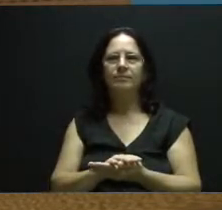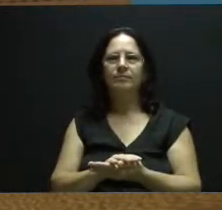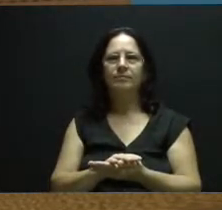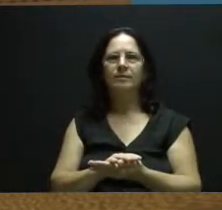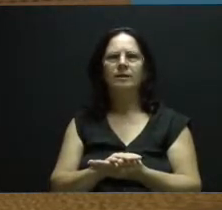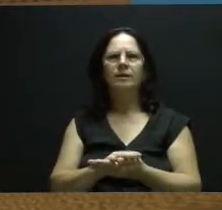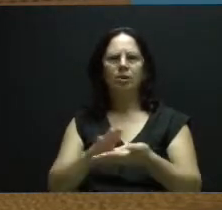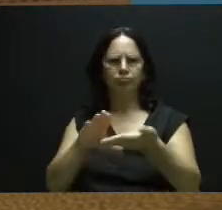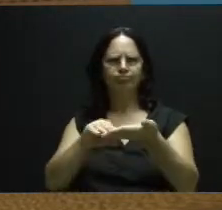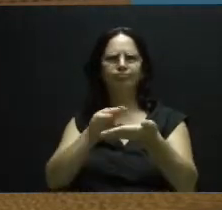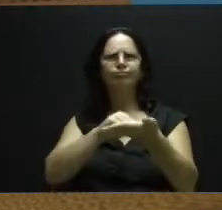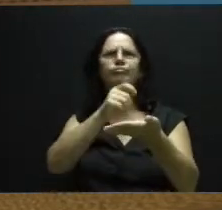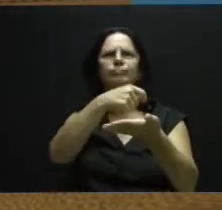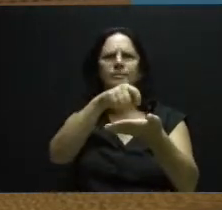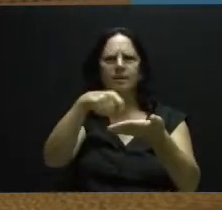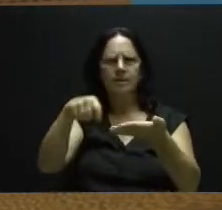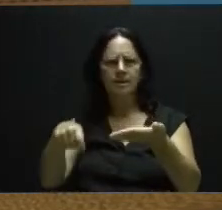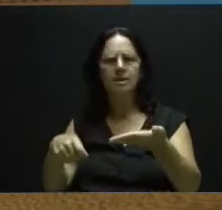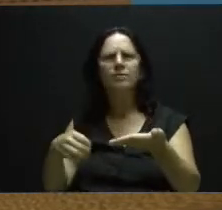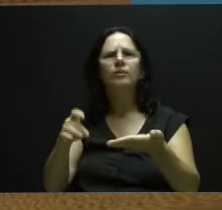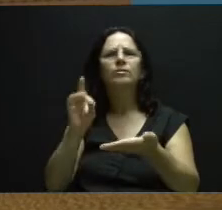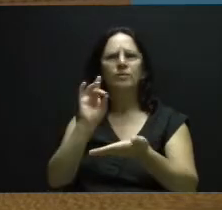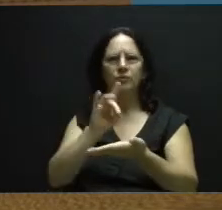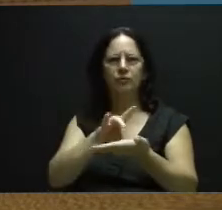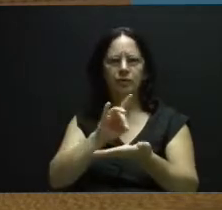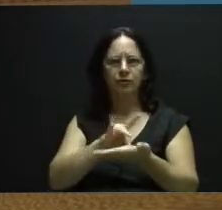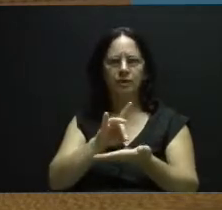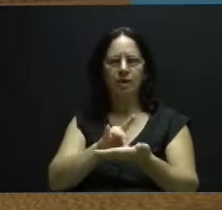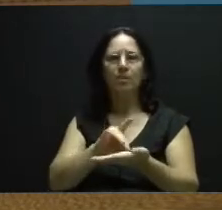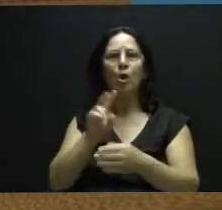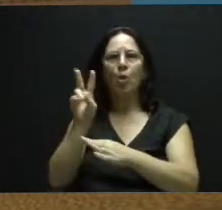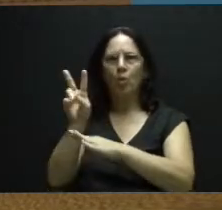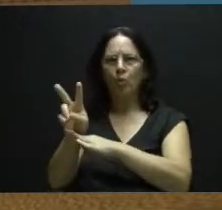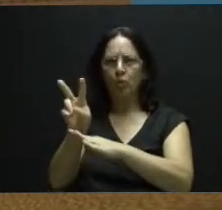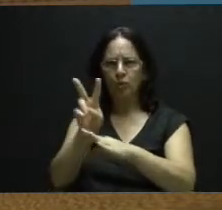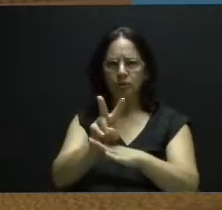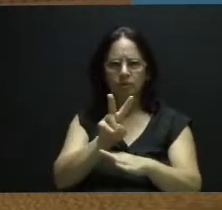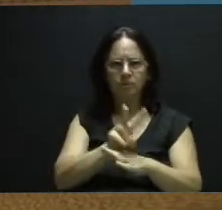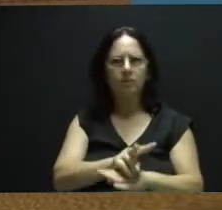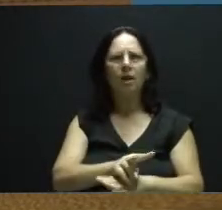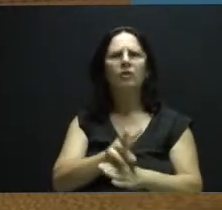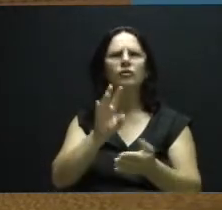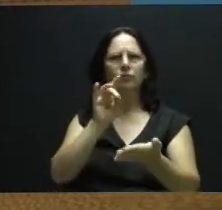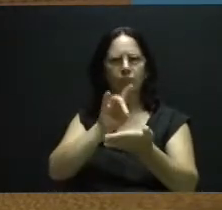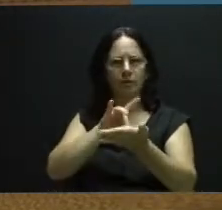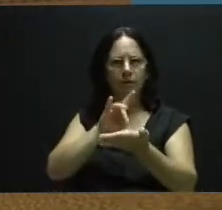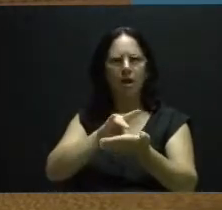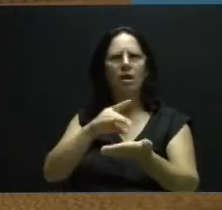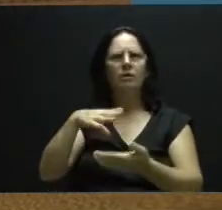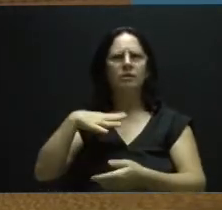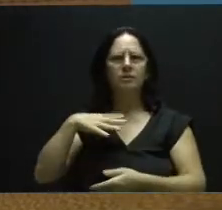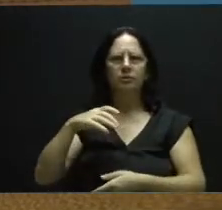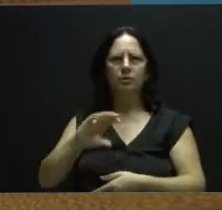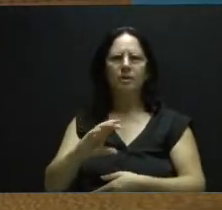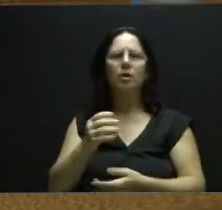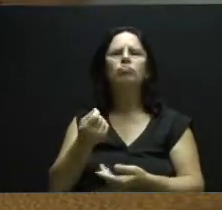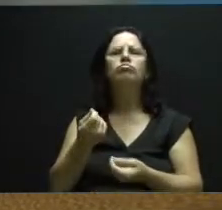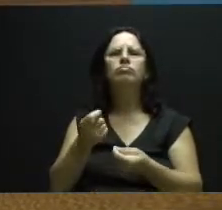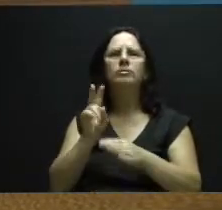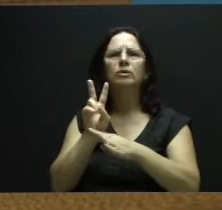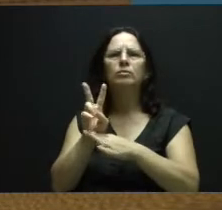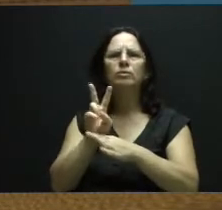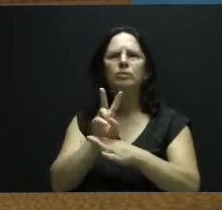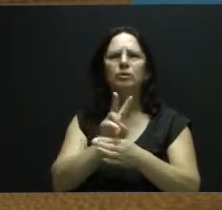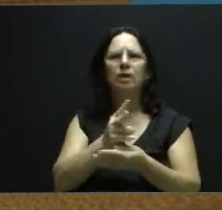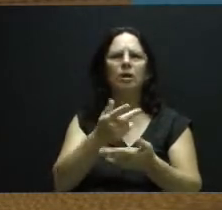proposta nessa ata se realmente é para a manutenção dos próprios públicos se realmente é para manutenção